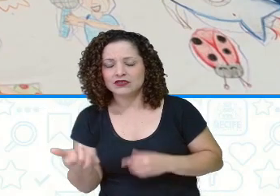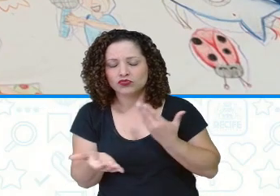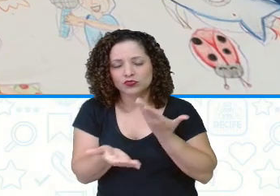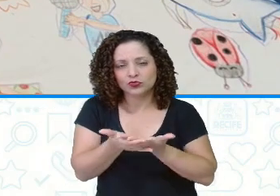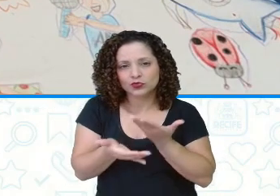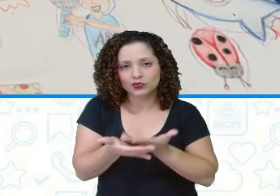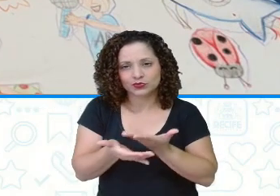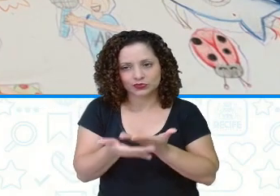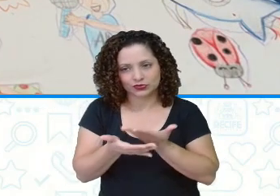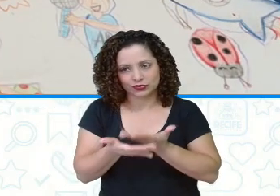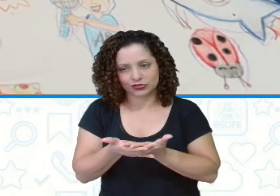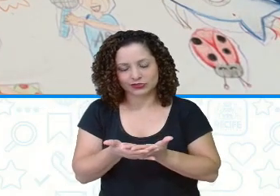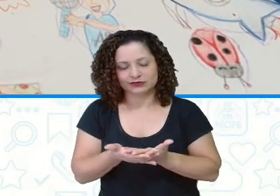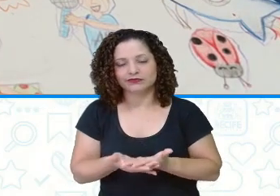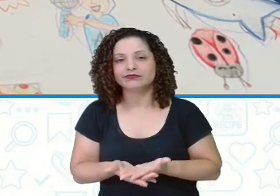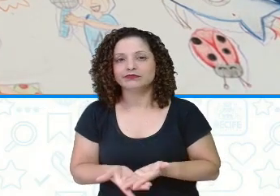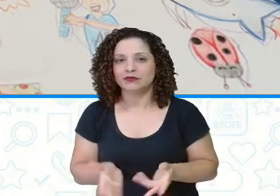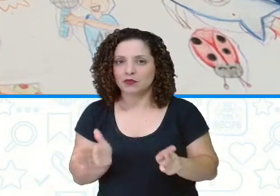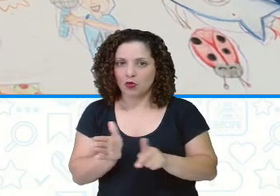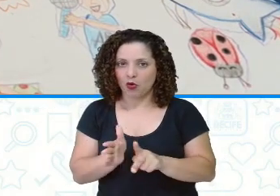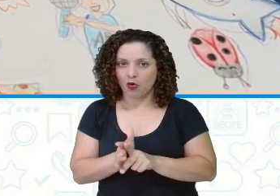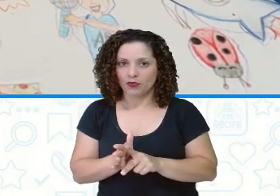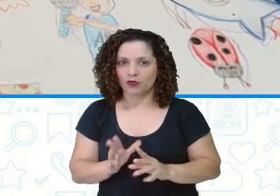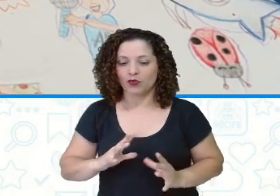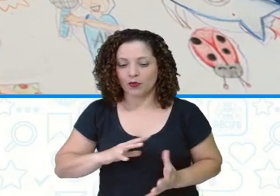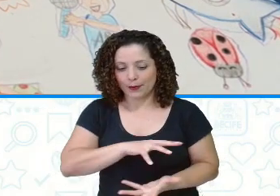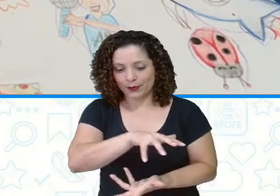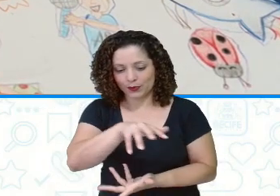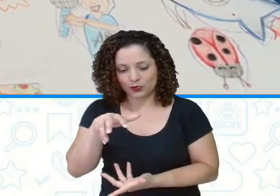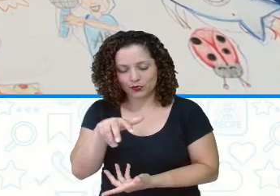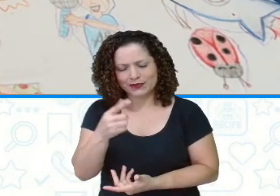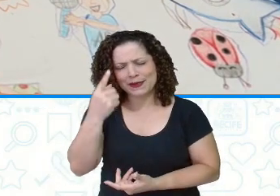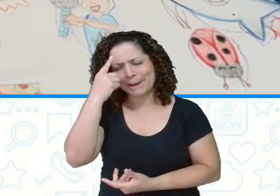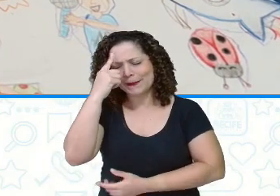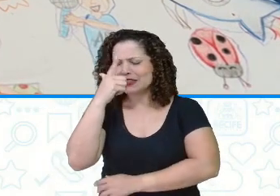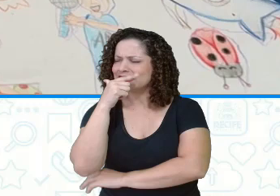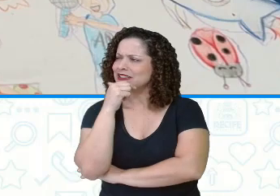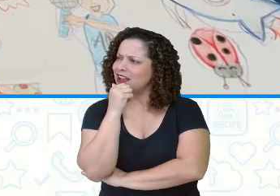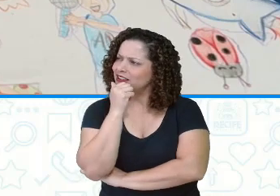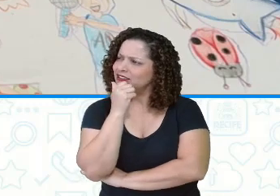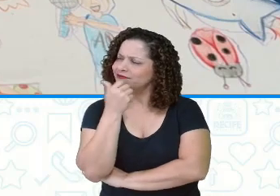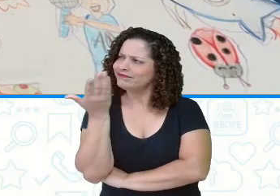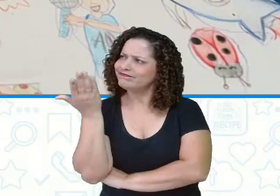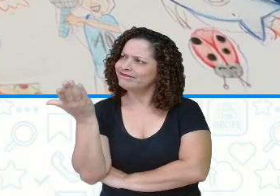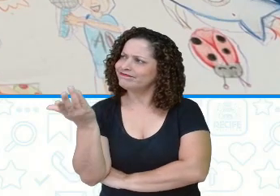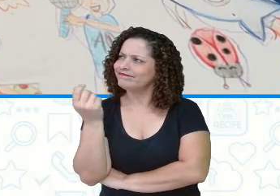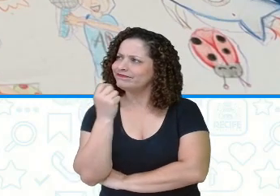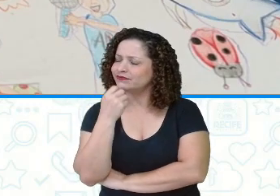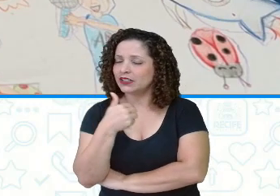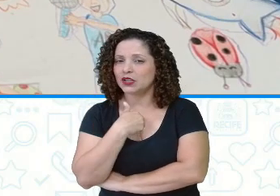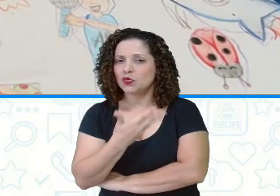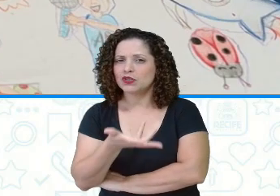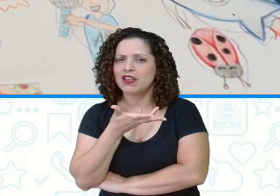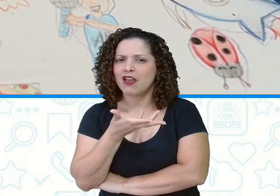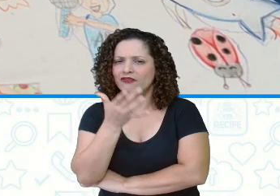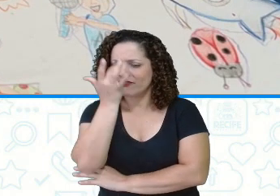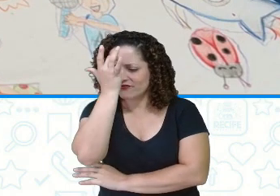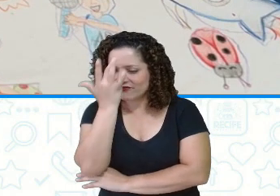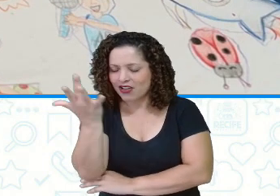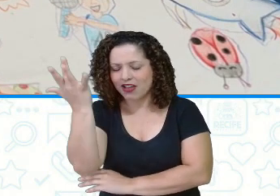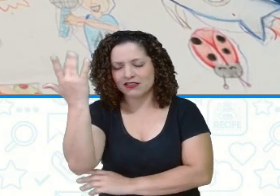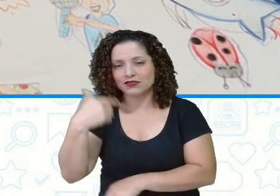questão do nosso planeta, né? Eles ficaram pensando justamente isso. Olha, eu quero arranjar uma forma